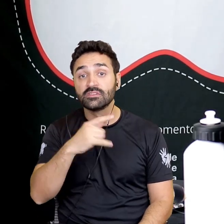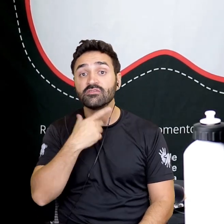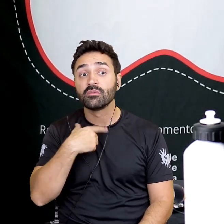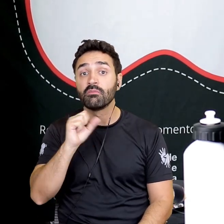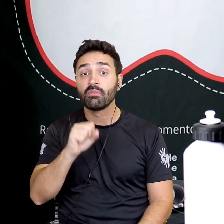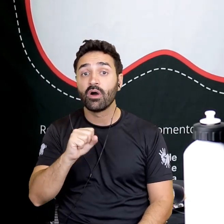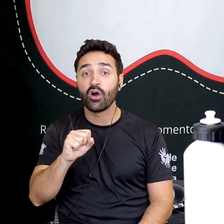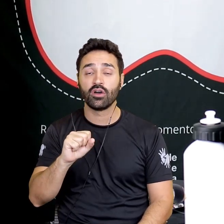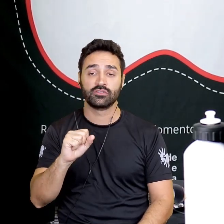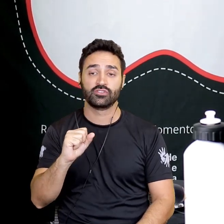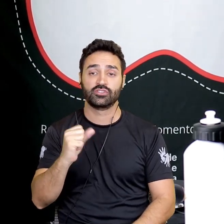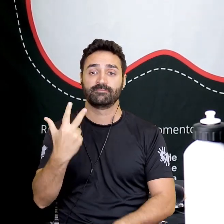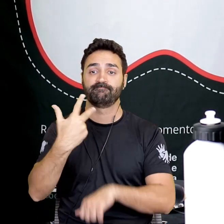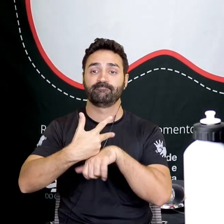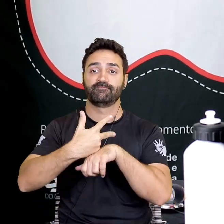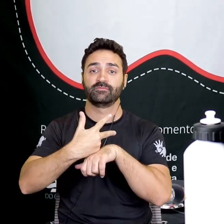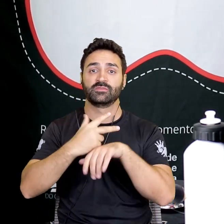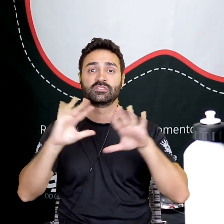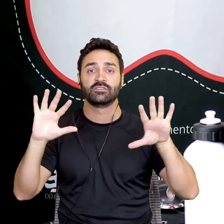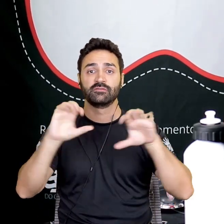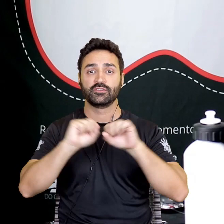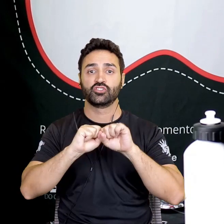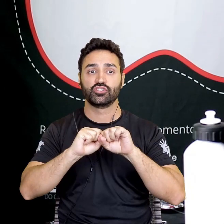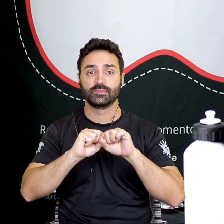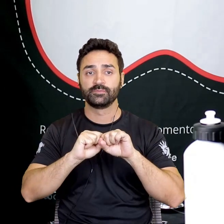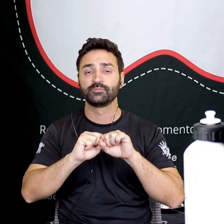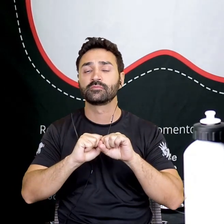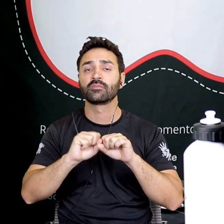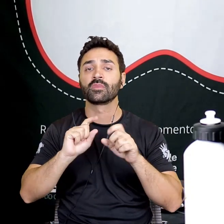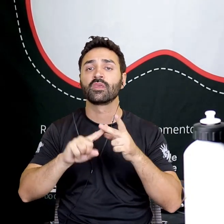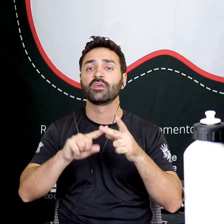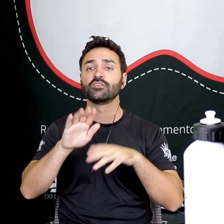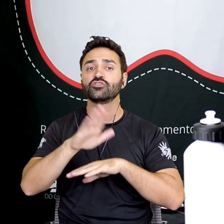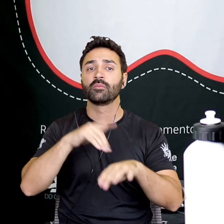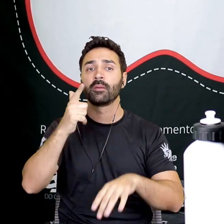as câmeras, ok? Graziela Abreu.